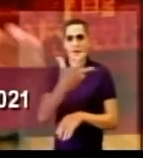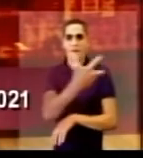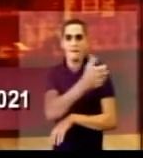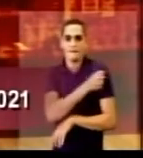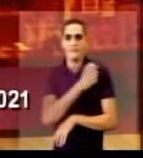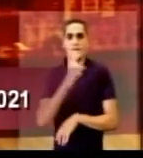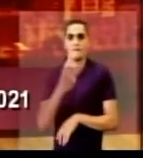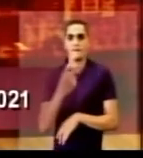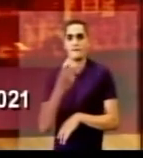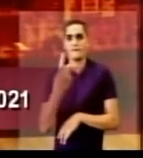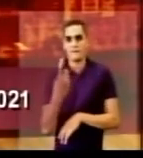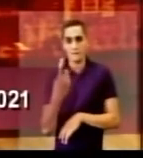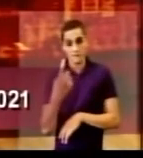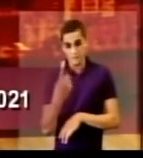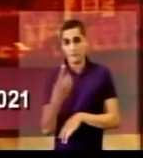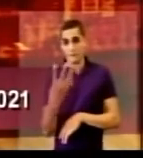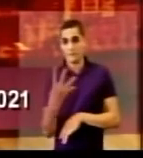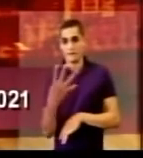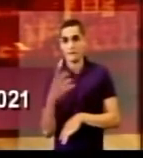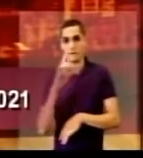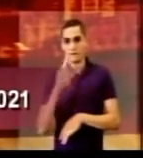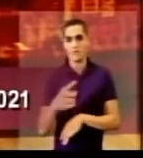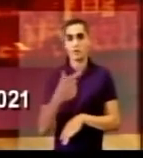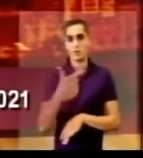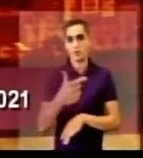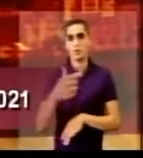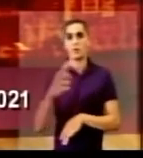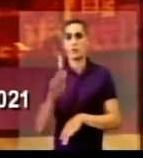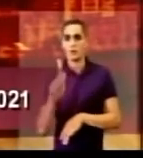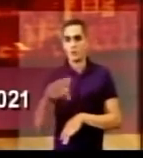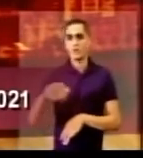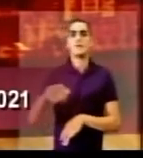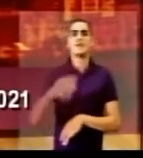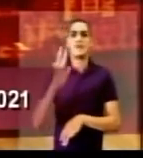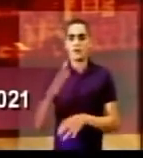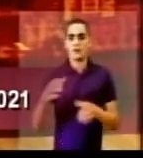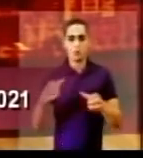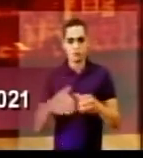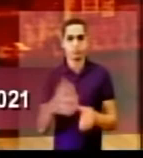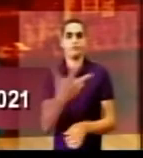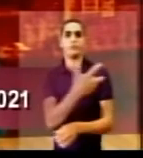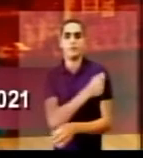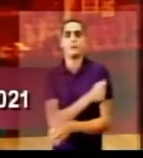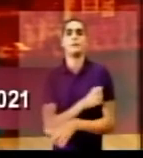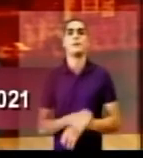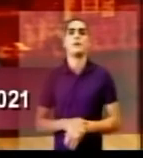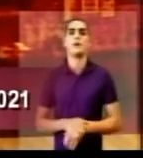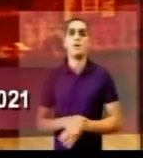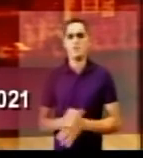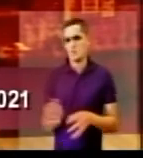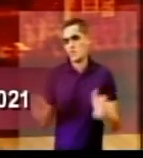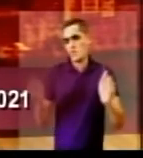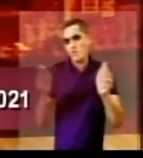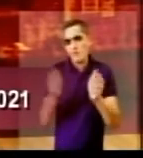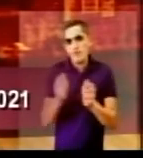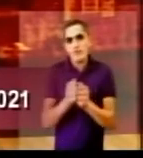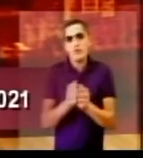14.217, esses 14.217 não estão incluídos as vacinas que